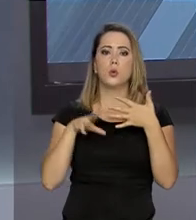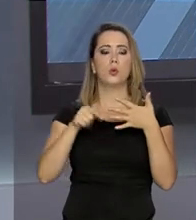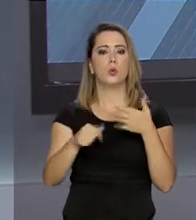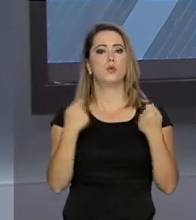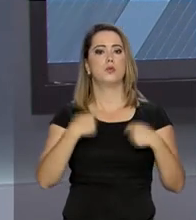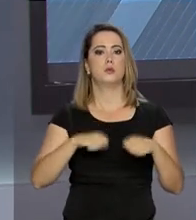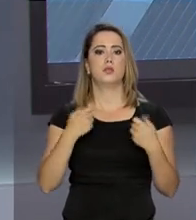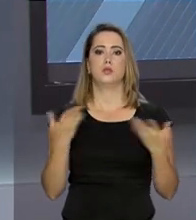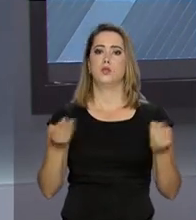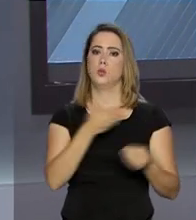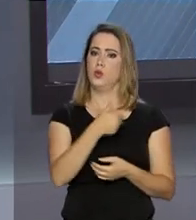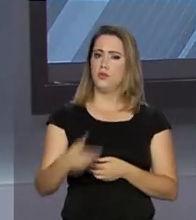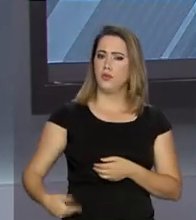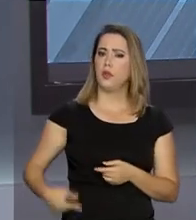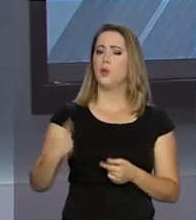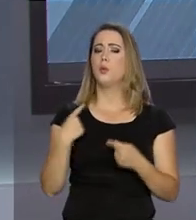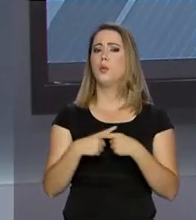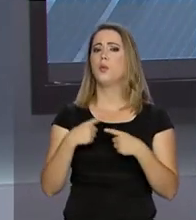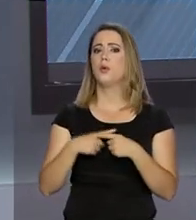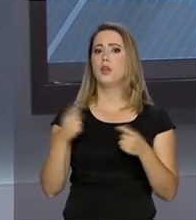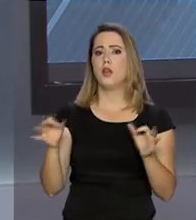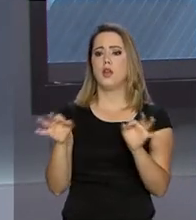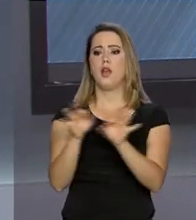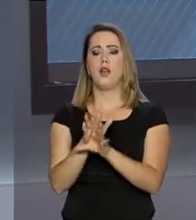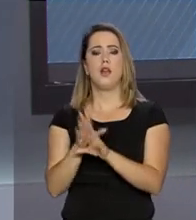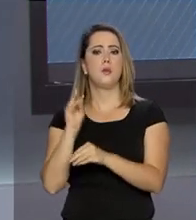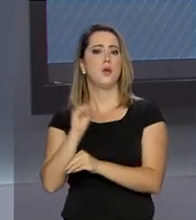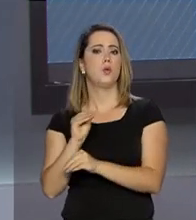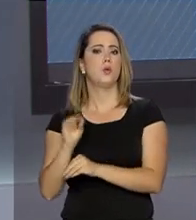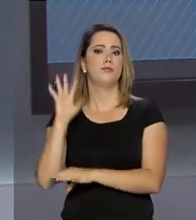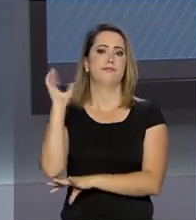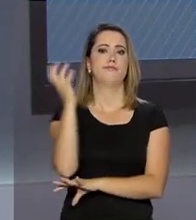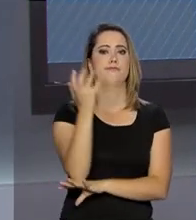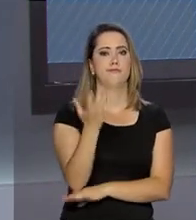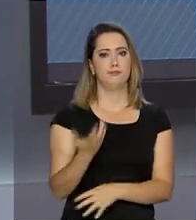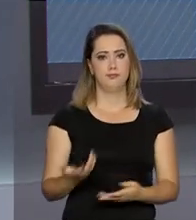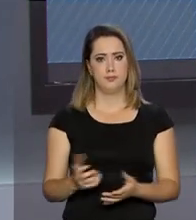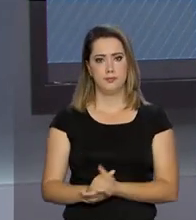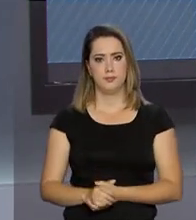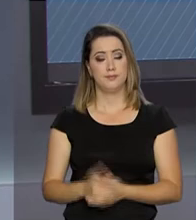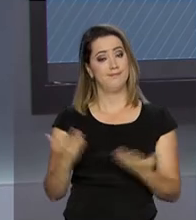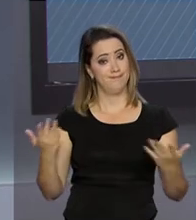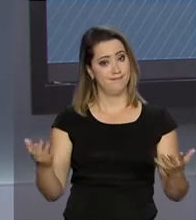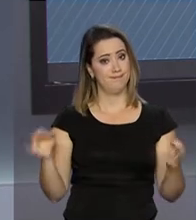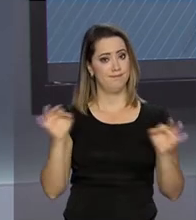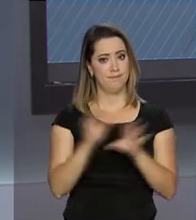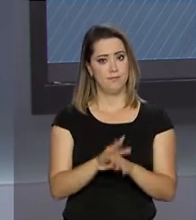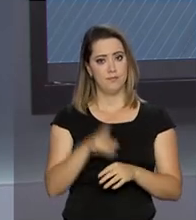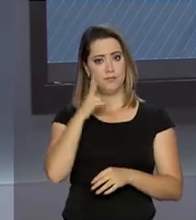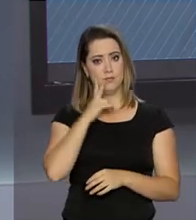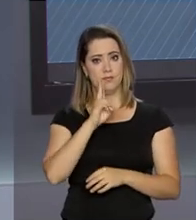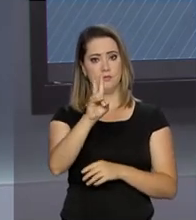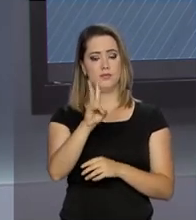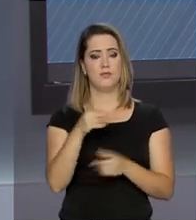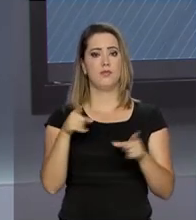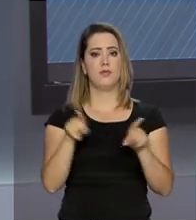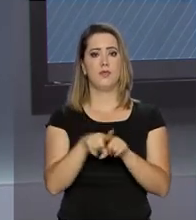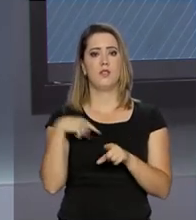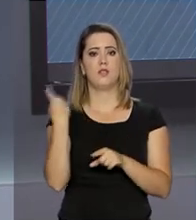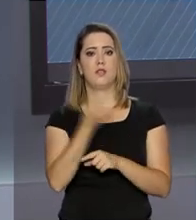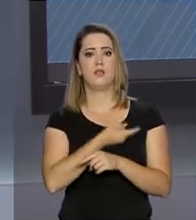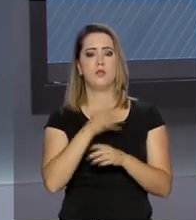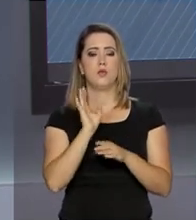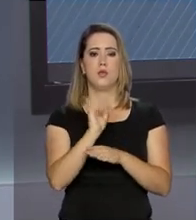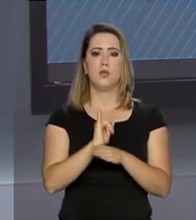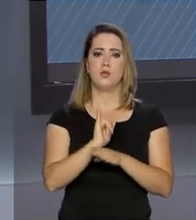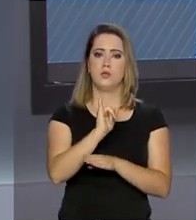que levaram o governo a decisão de distinguir a reserva esta edição termina aqui você pode acompanhar a nossa